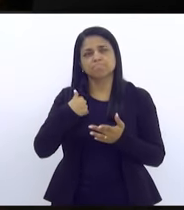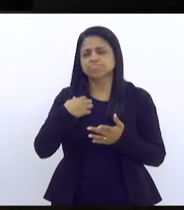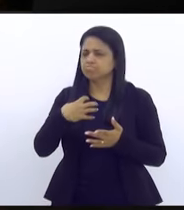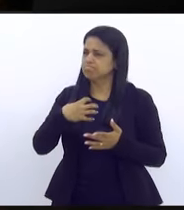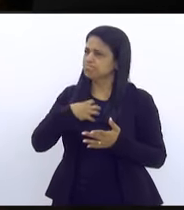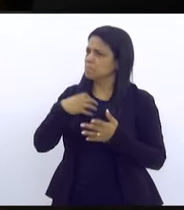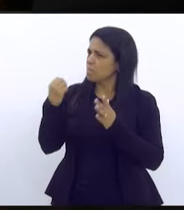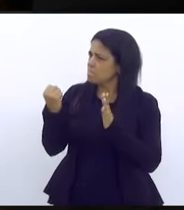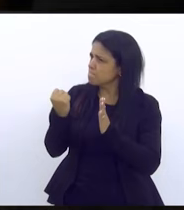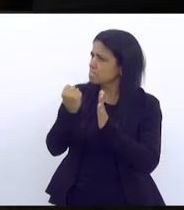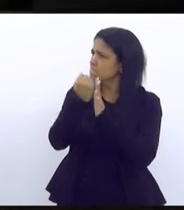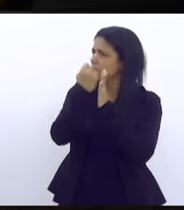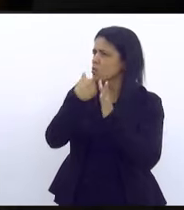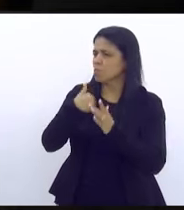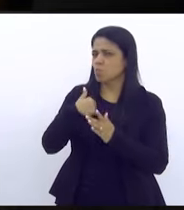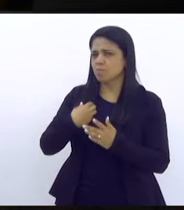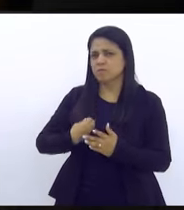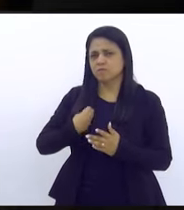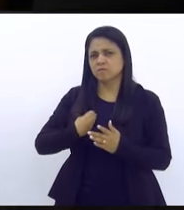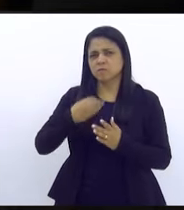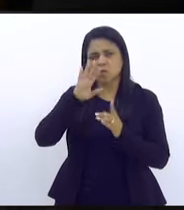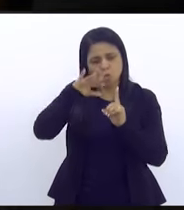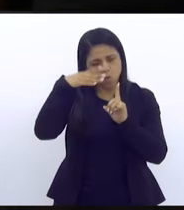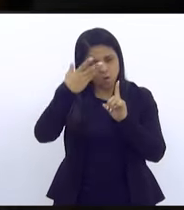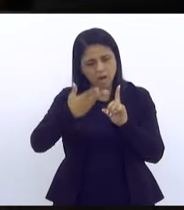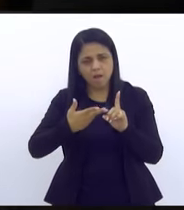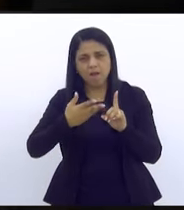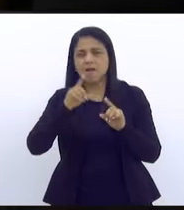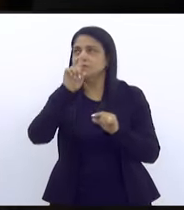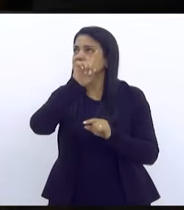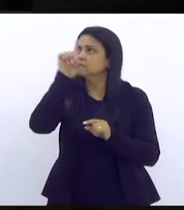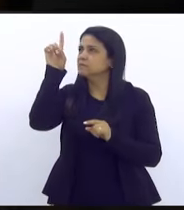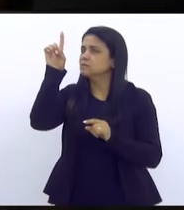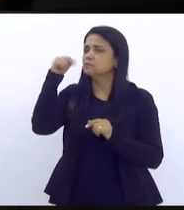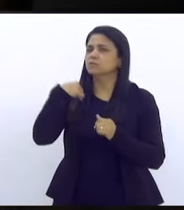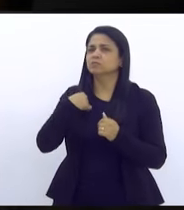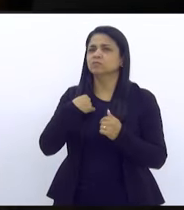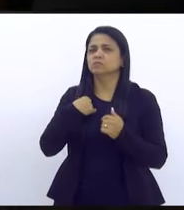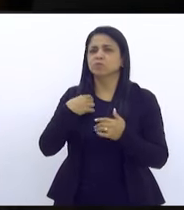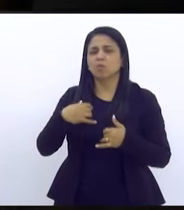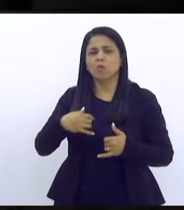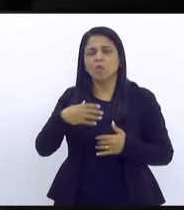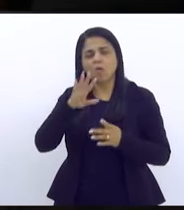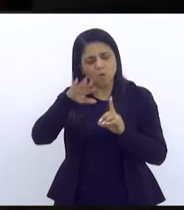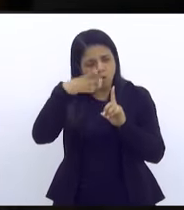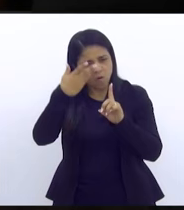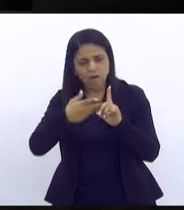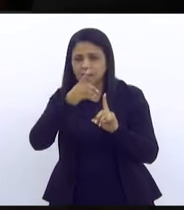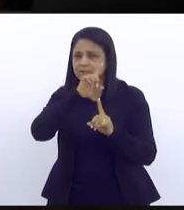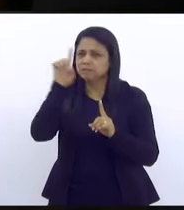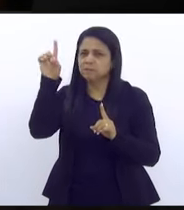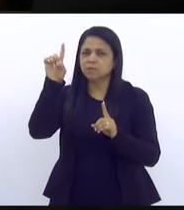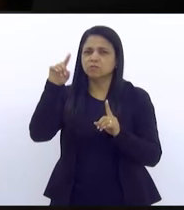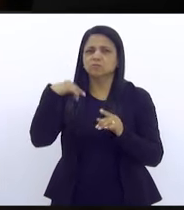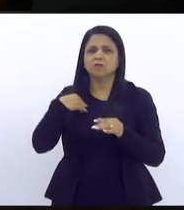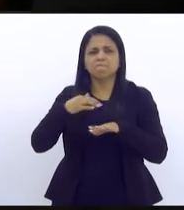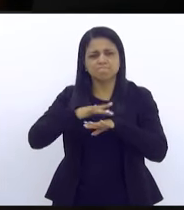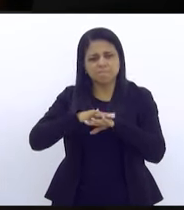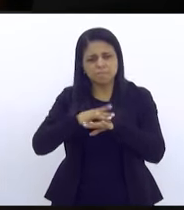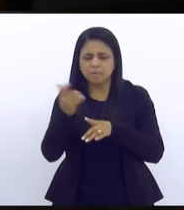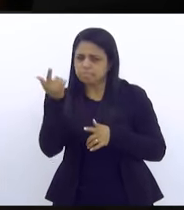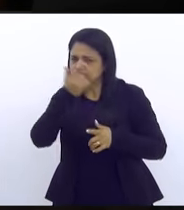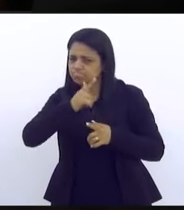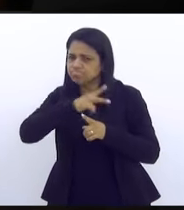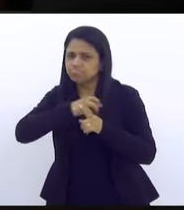Buscando escrever minha história, eu preciso honrar a Deus com a minha vida, eu tenho que honrar a Deus, eu tenho que honrar a Deus, eu tenho que honrar a Deus. Veio a enfermidade, ele